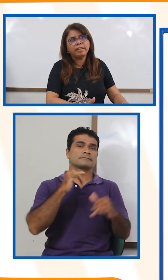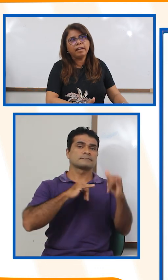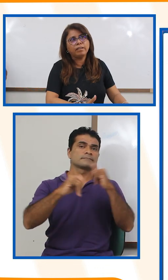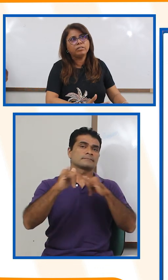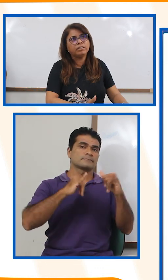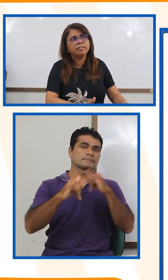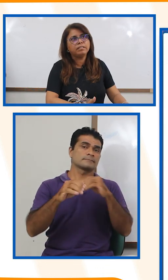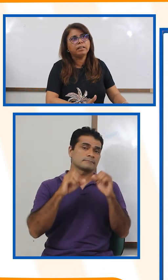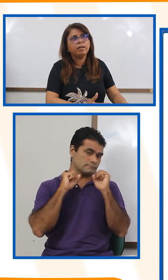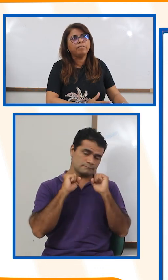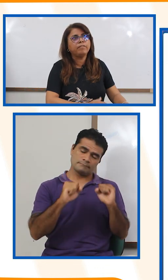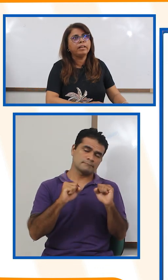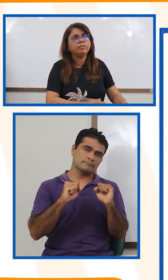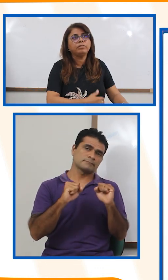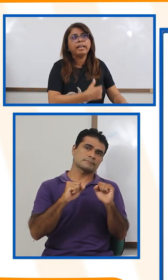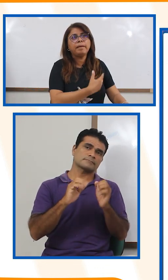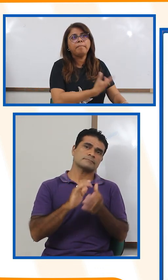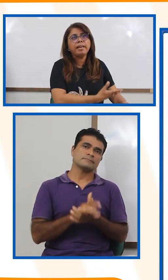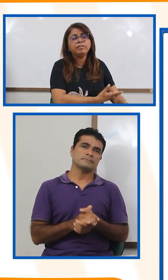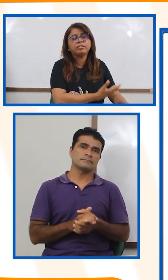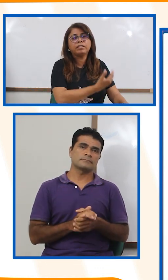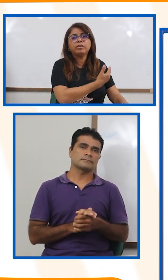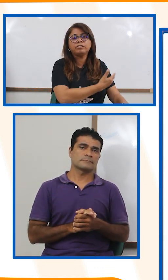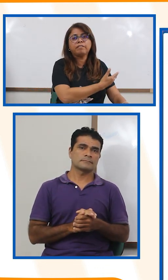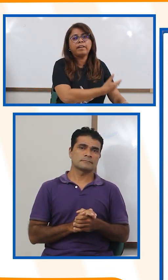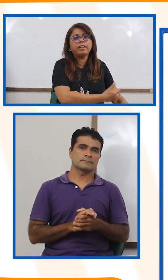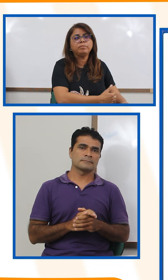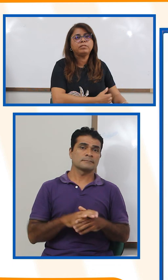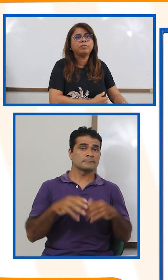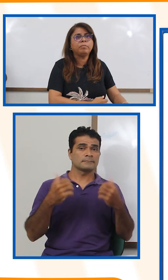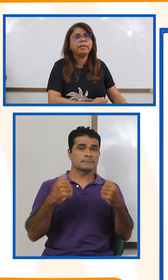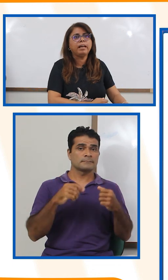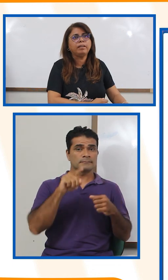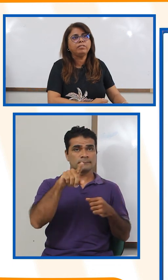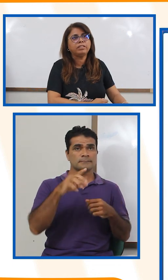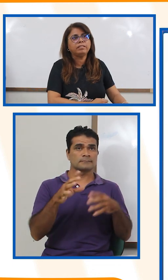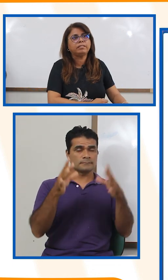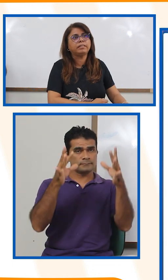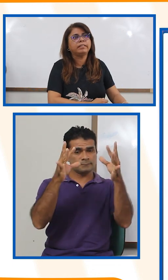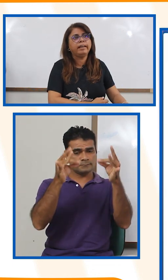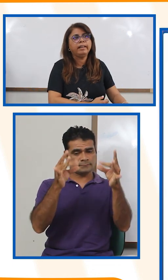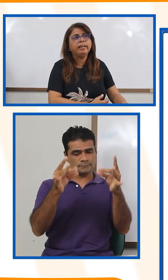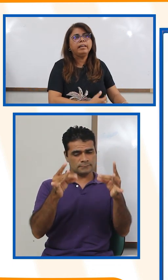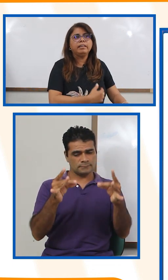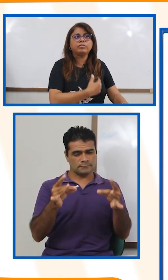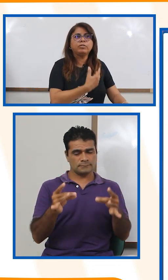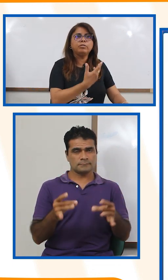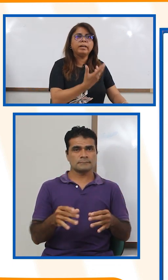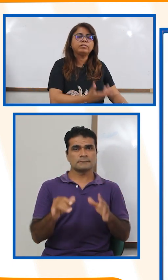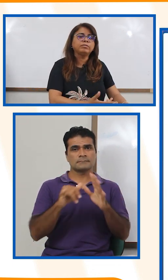pode fazer a notícia vendo os elementos que nós já falamos sobre a notícia, né?